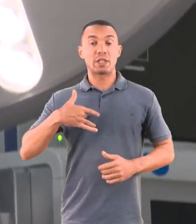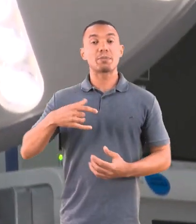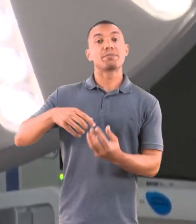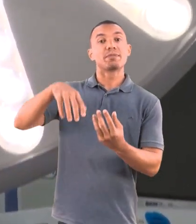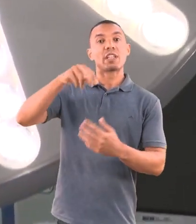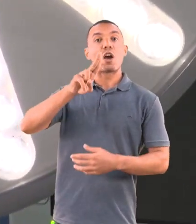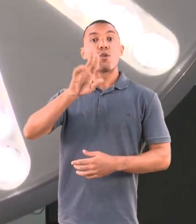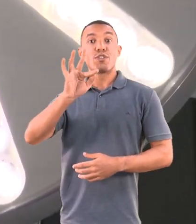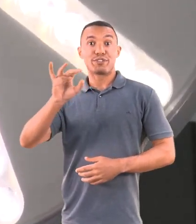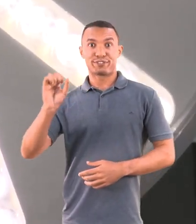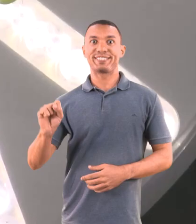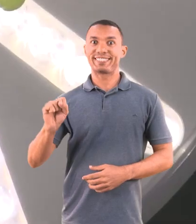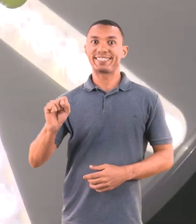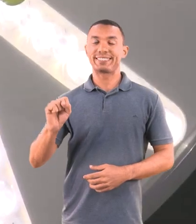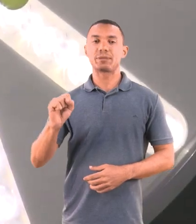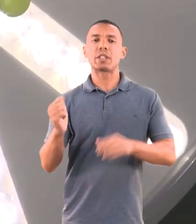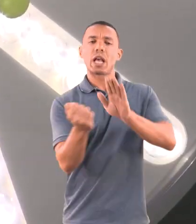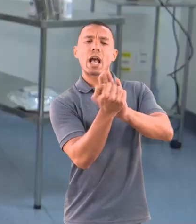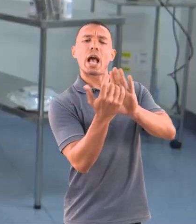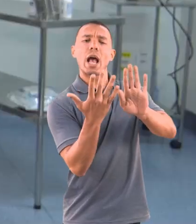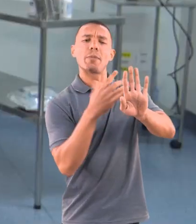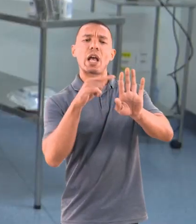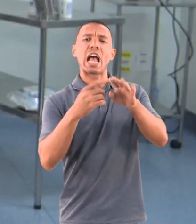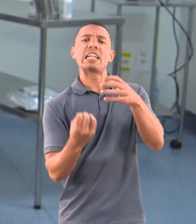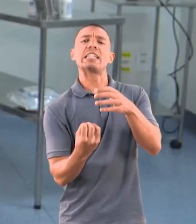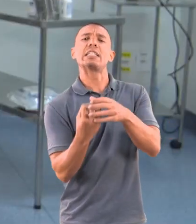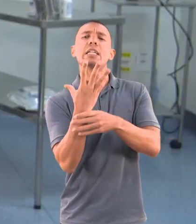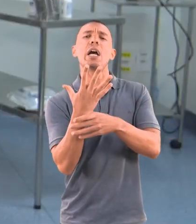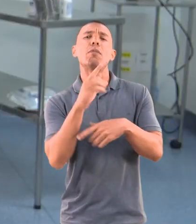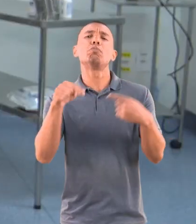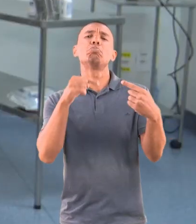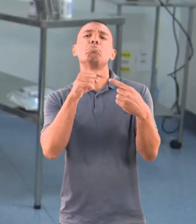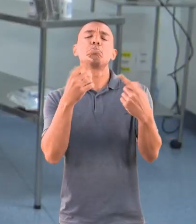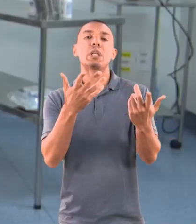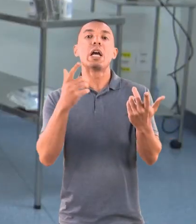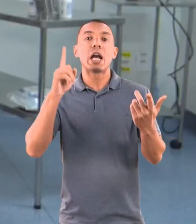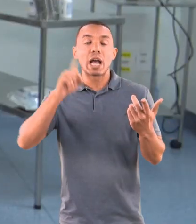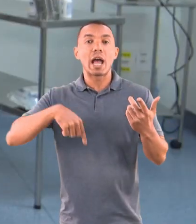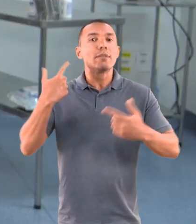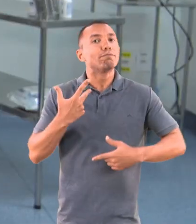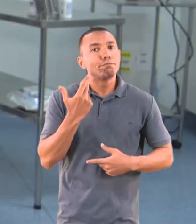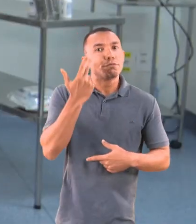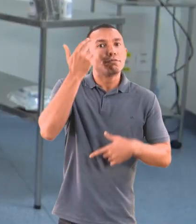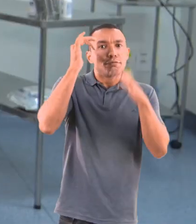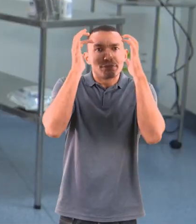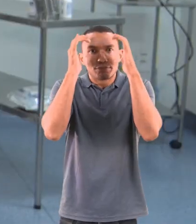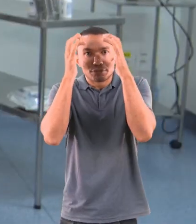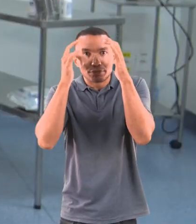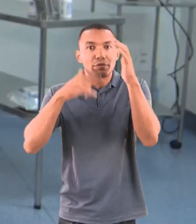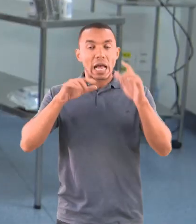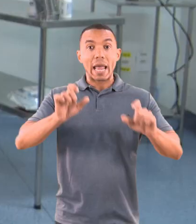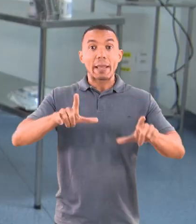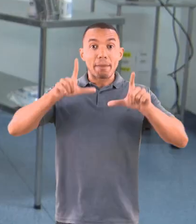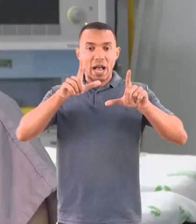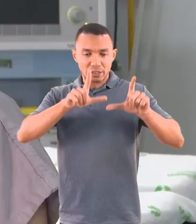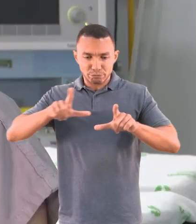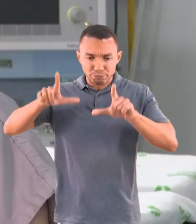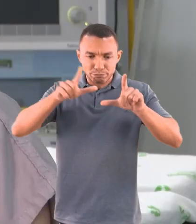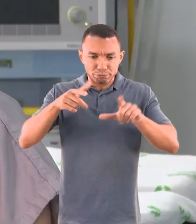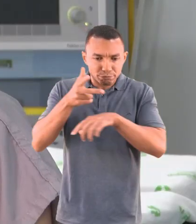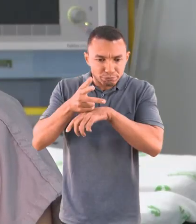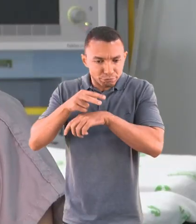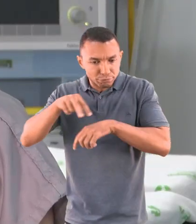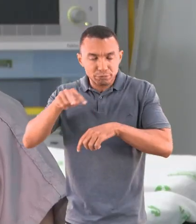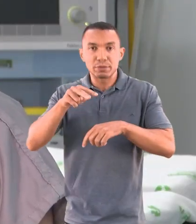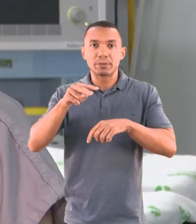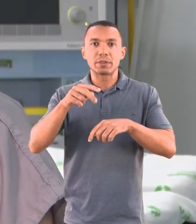na Universidade Federal de Sergipe. O aplicativo ele foi criado no contexto do que a gente chama de neurocirurgia guiada por imagem. Existem